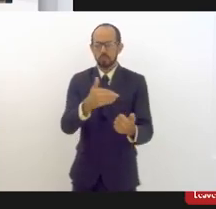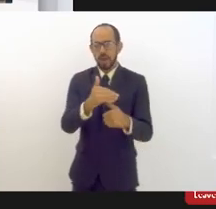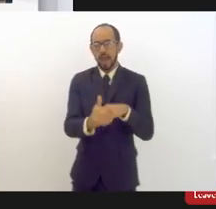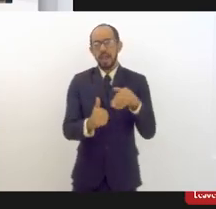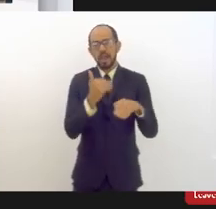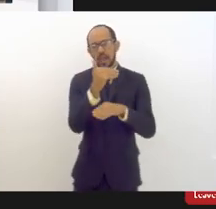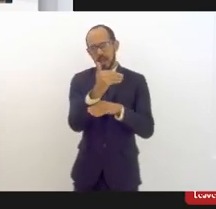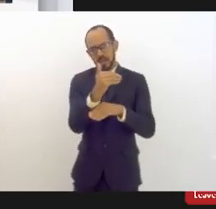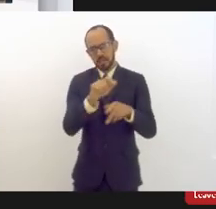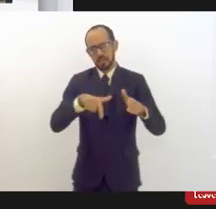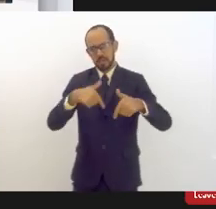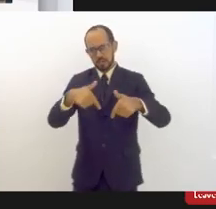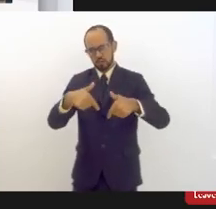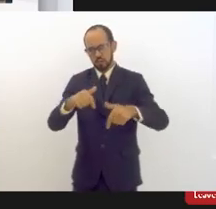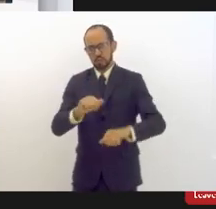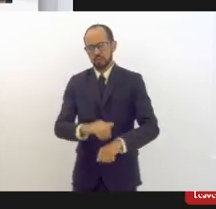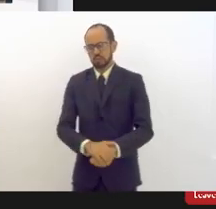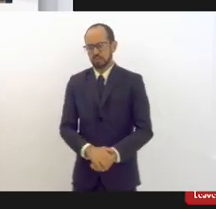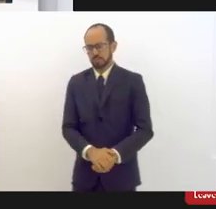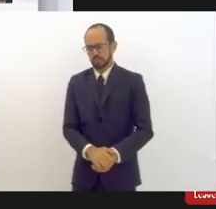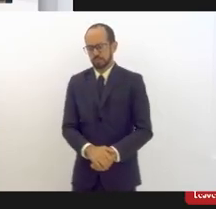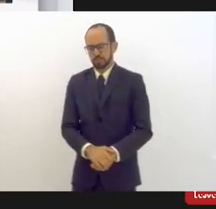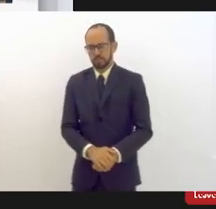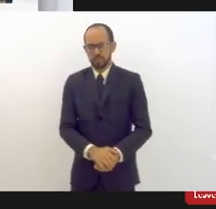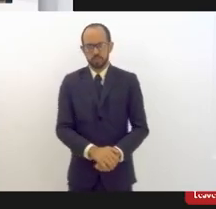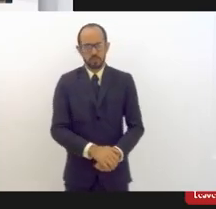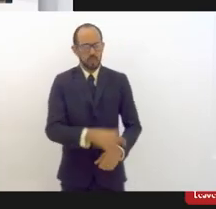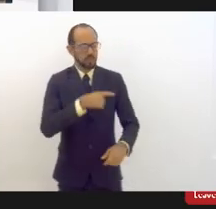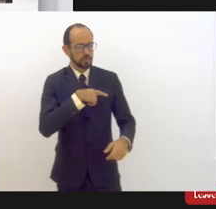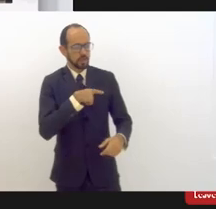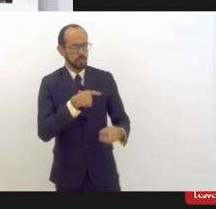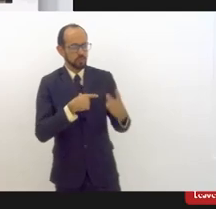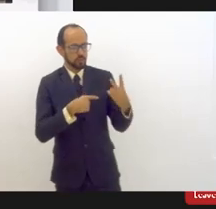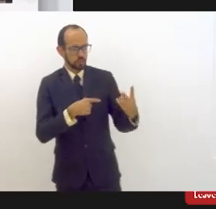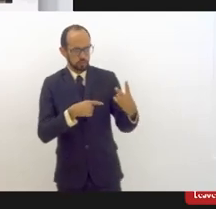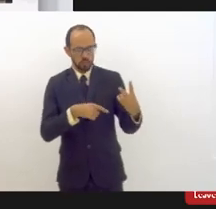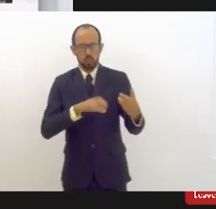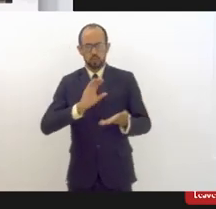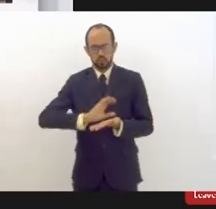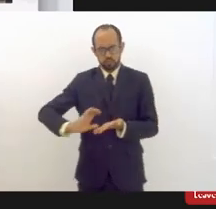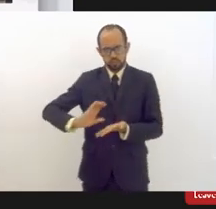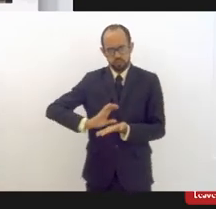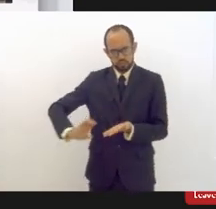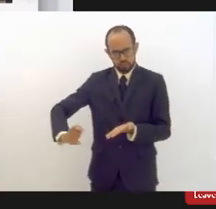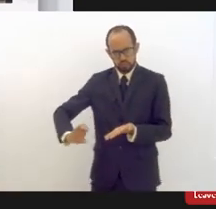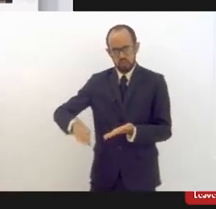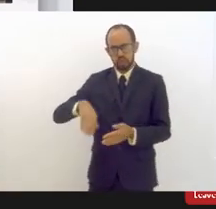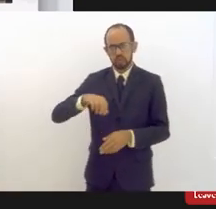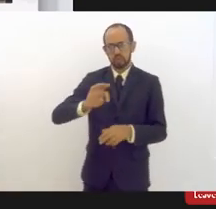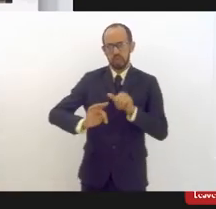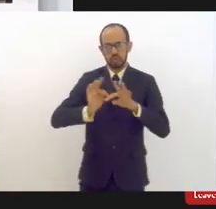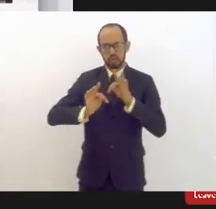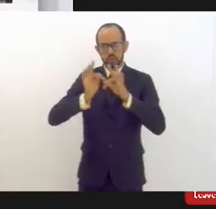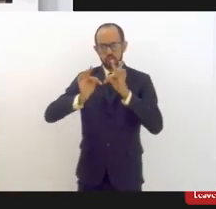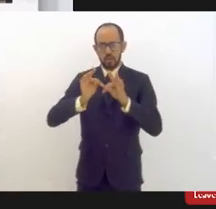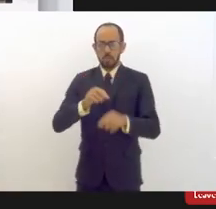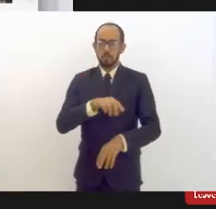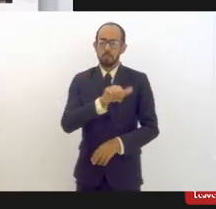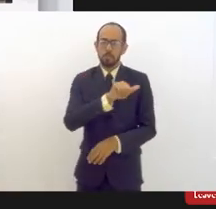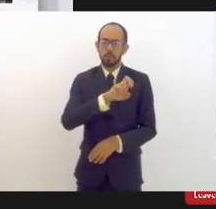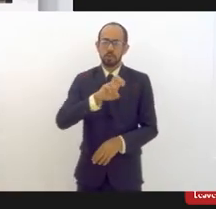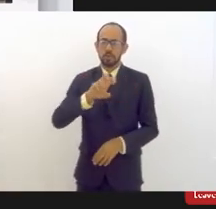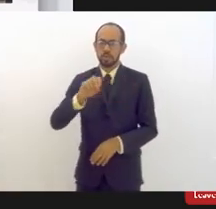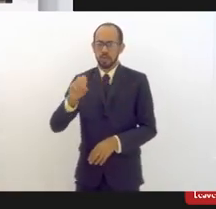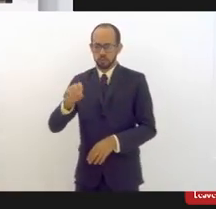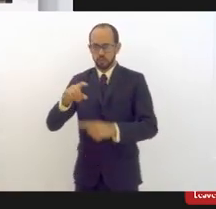formativas. Foram duas cotas de auxílio tecnológico, uma de R$1.500 e a outra de R$3.000.